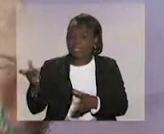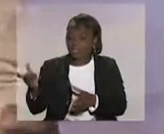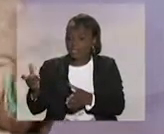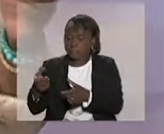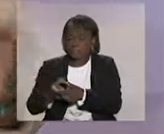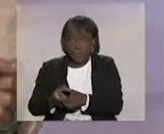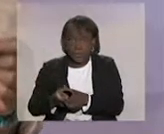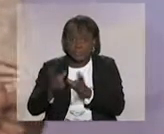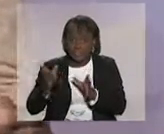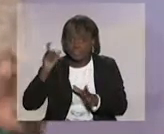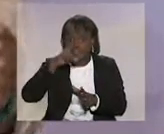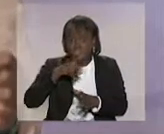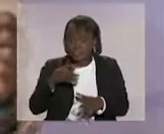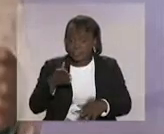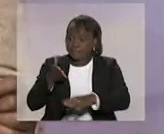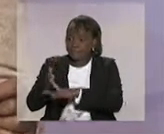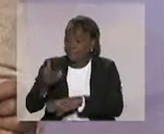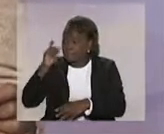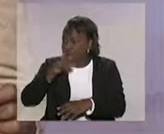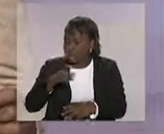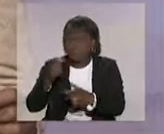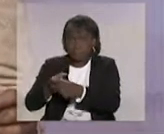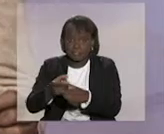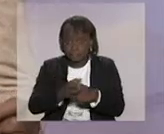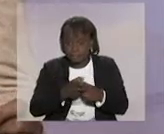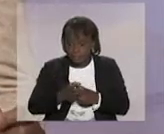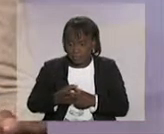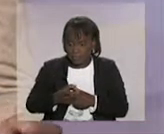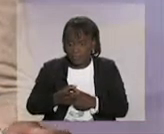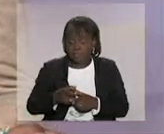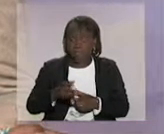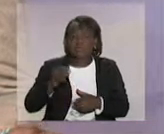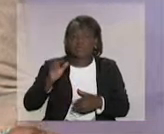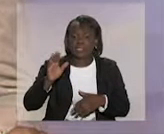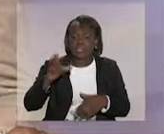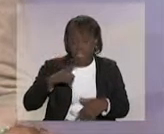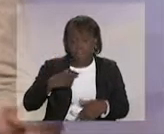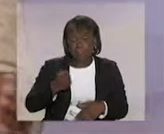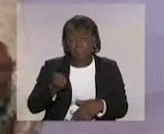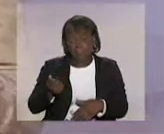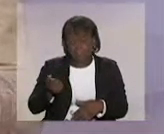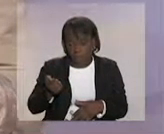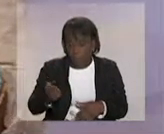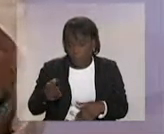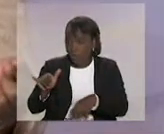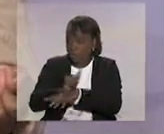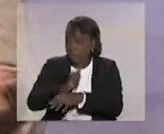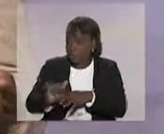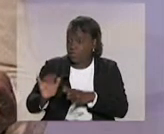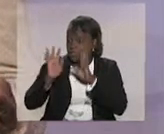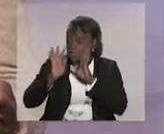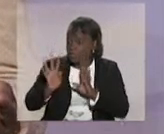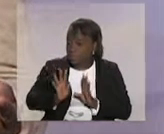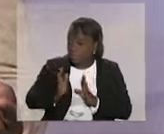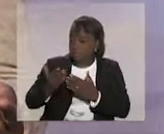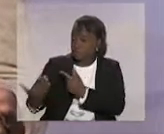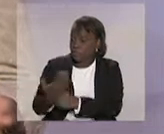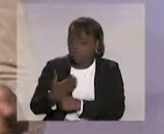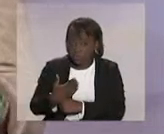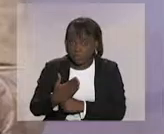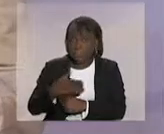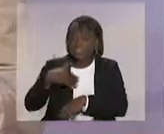esses núcleos já são muito restritos, né? Então, a partir do momento em que você já tem pouca opção de